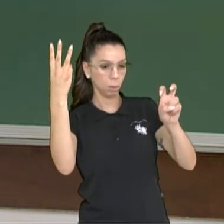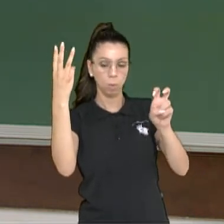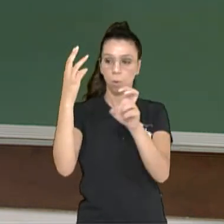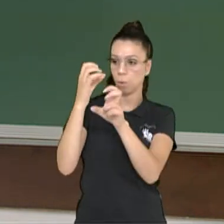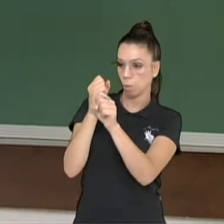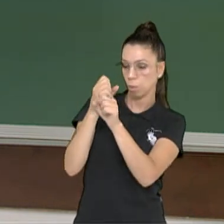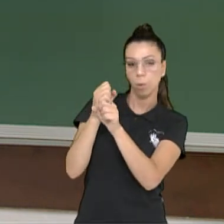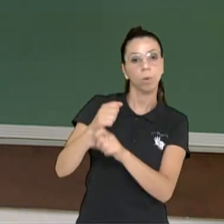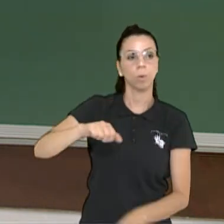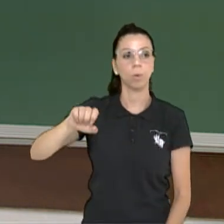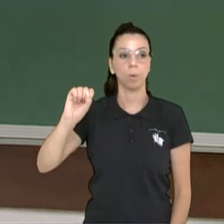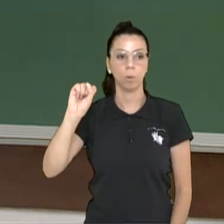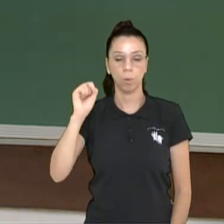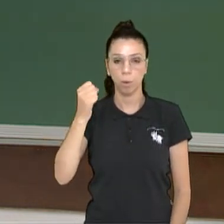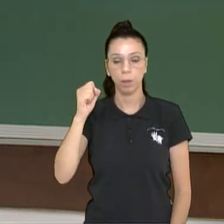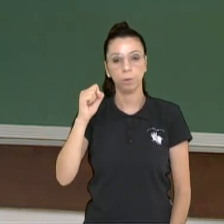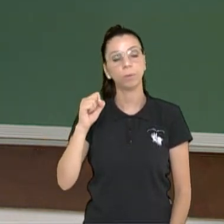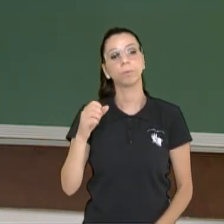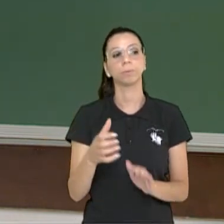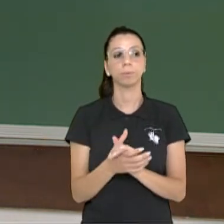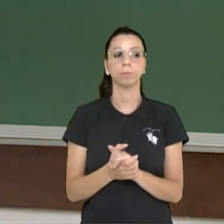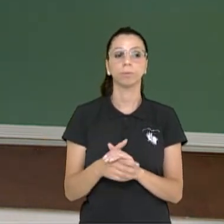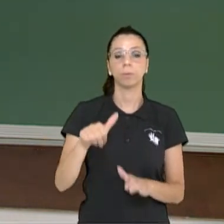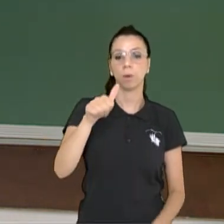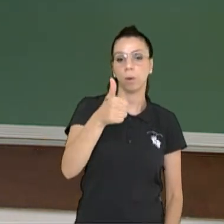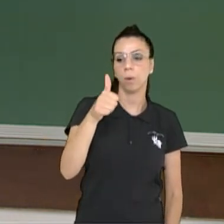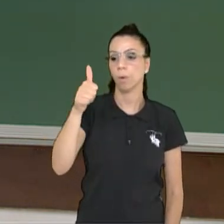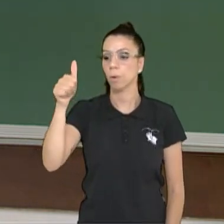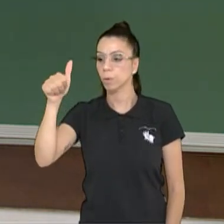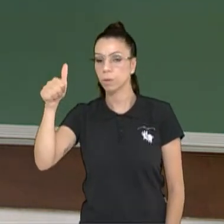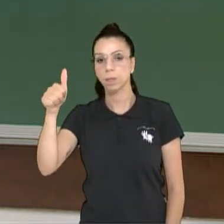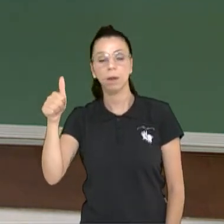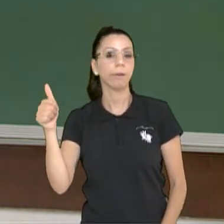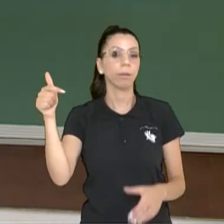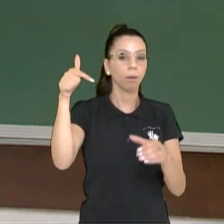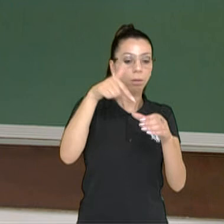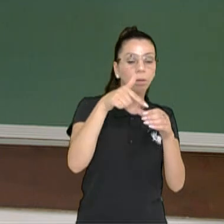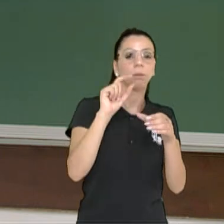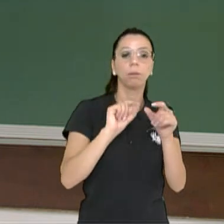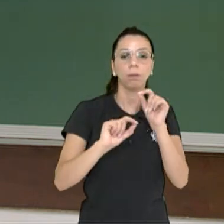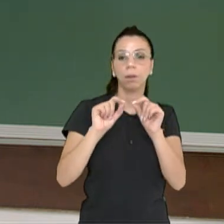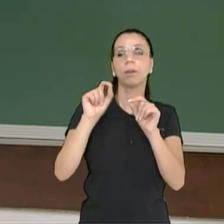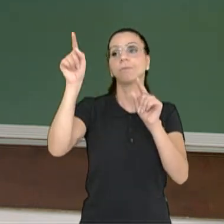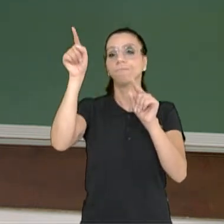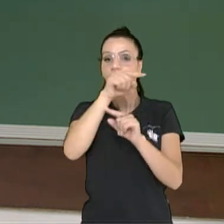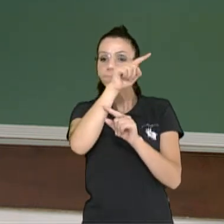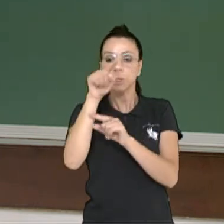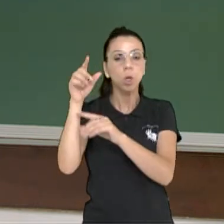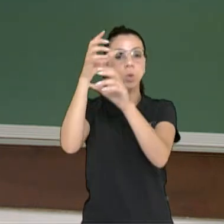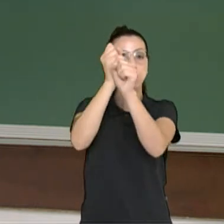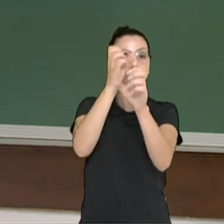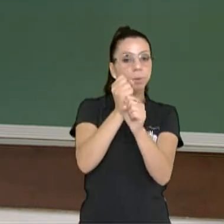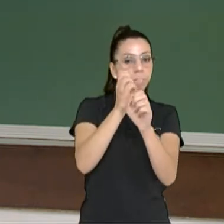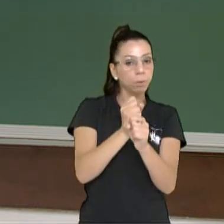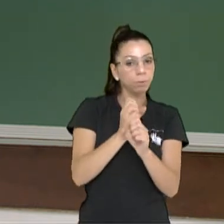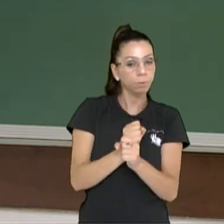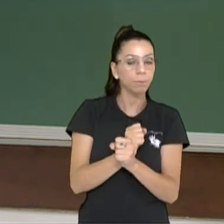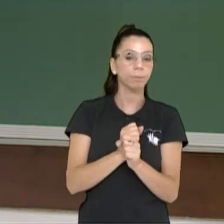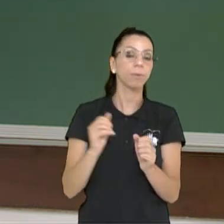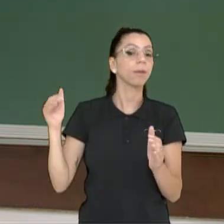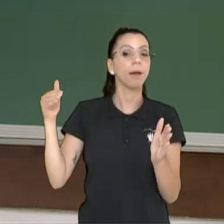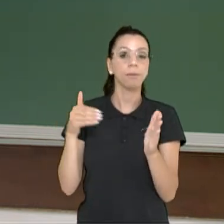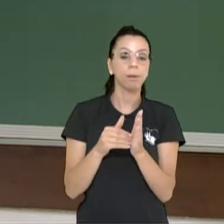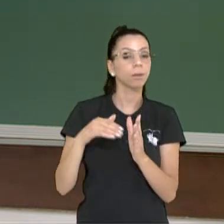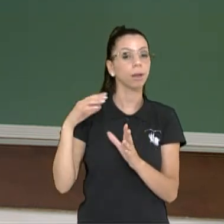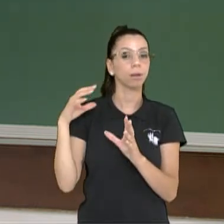11. Tranquilo? Aqui, ó, 11 mais 7, 18, até chegar no 20, que é o número total. E para a frequência relativa? Para a